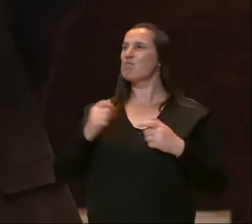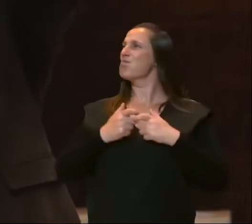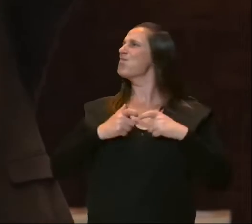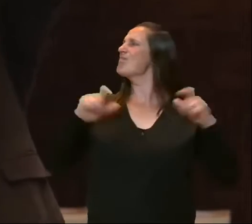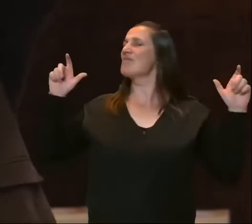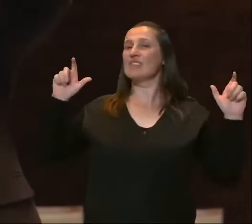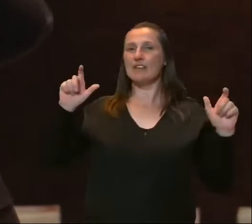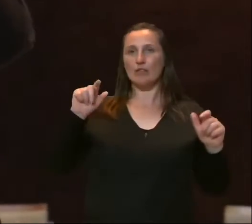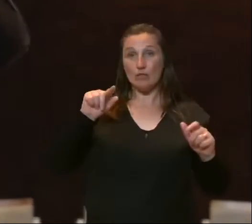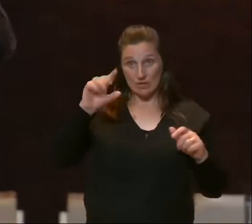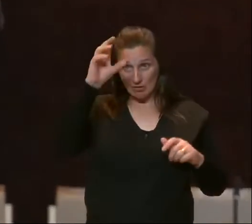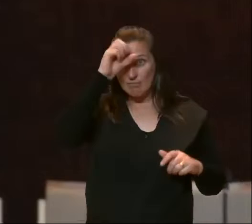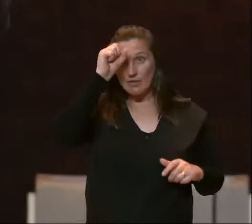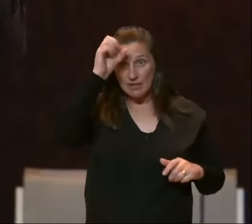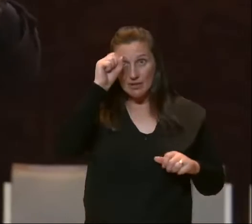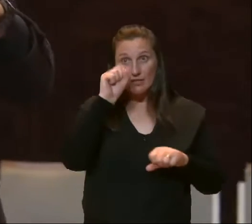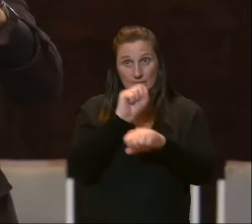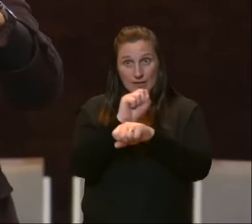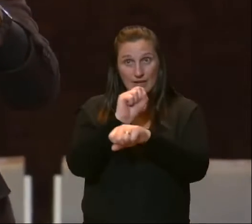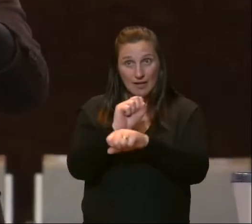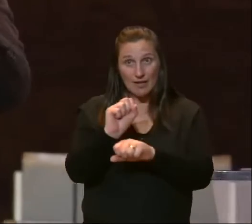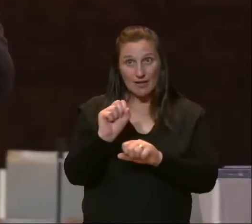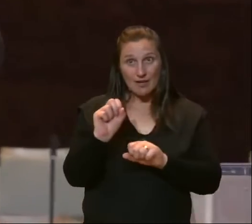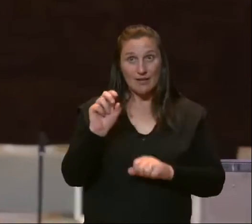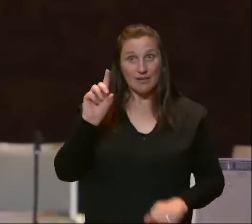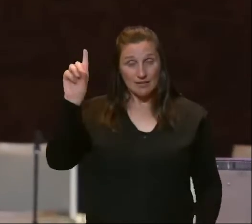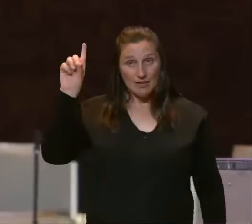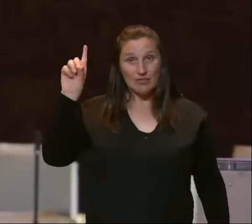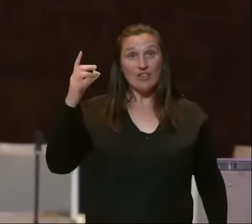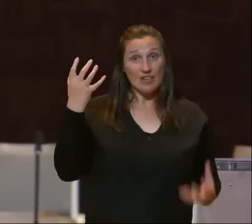Entrega. Quantos querem aprender a esperar em Deus?